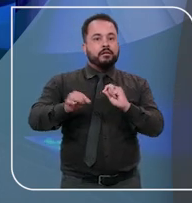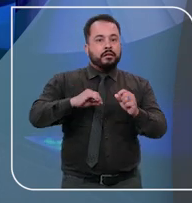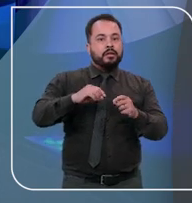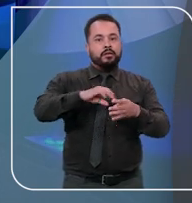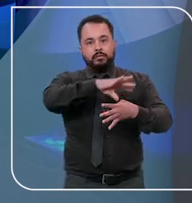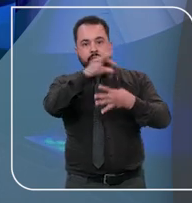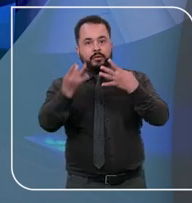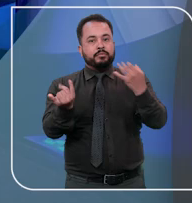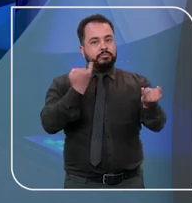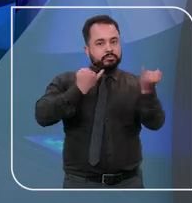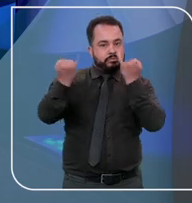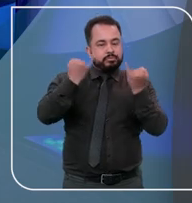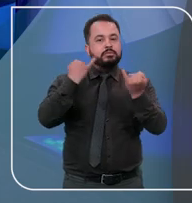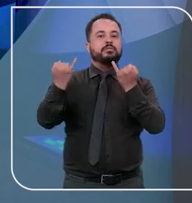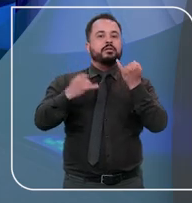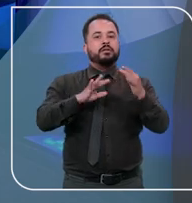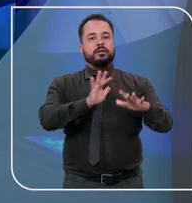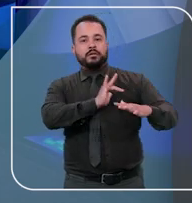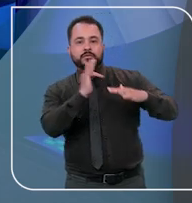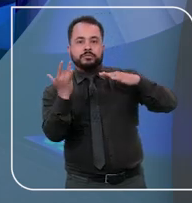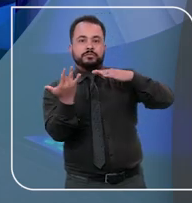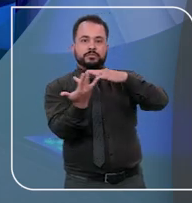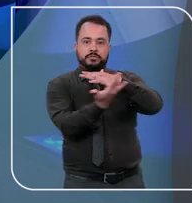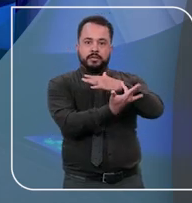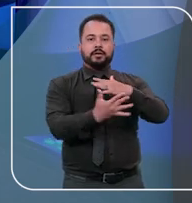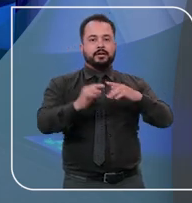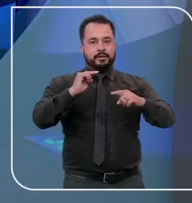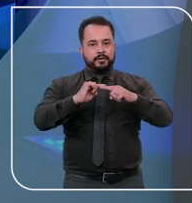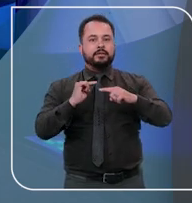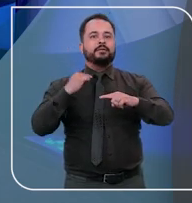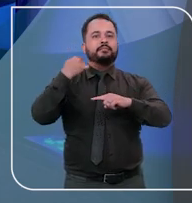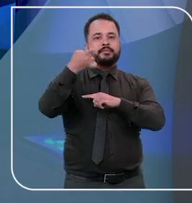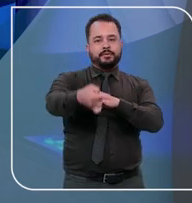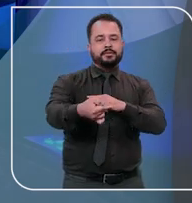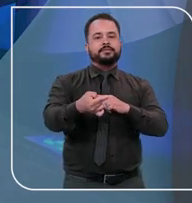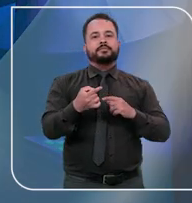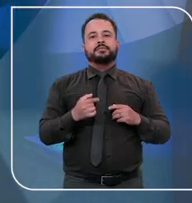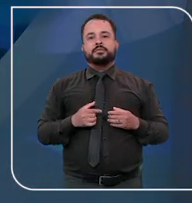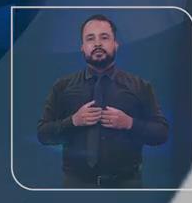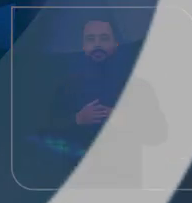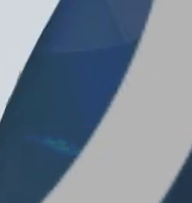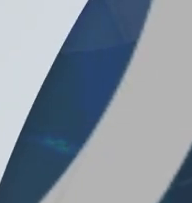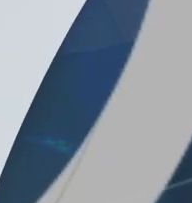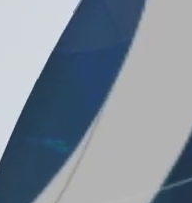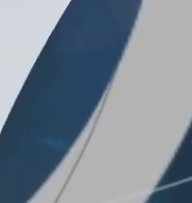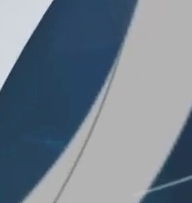outras notícias no site do STJ e nas nossas redes sociais. Até a próxima!